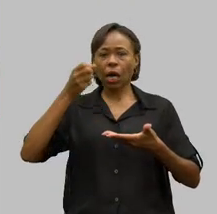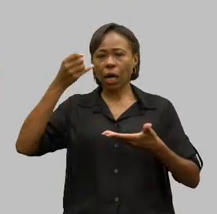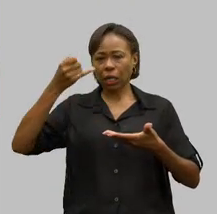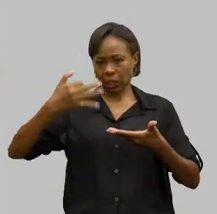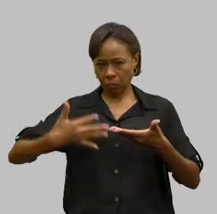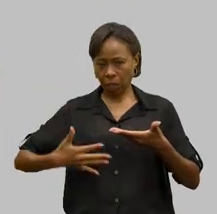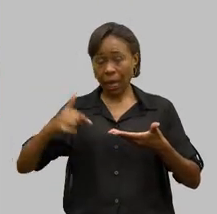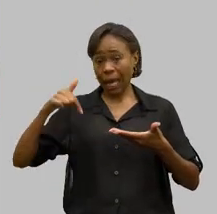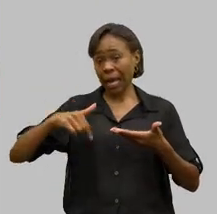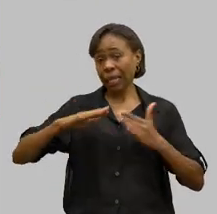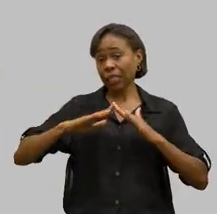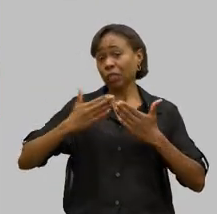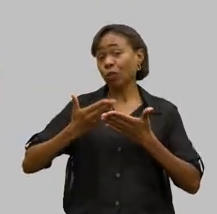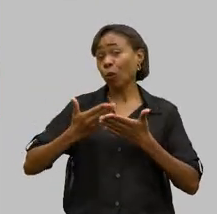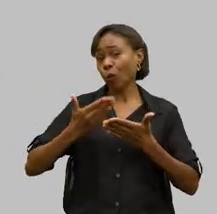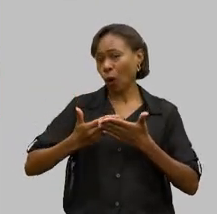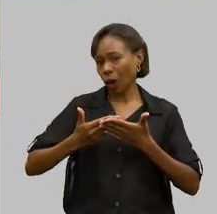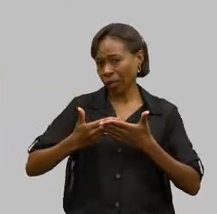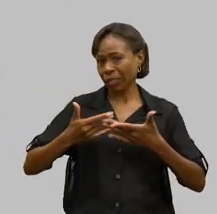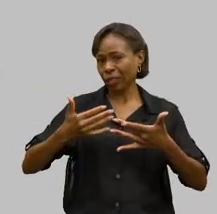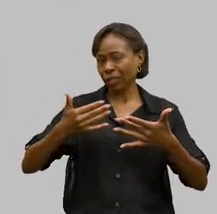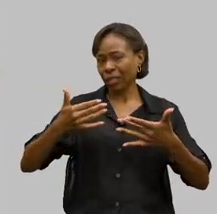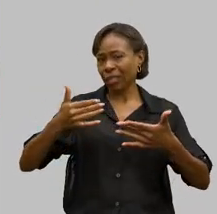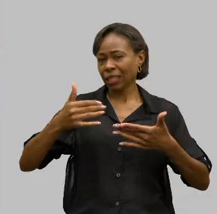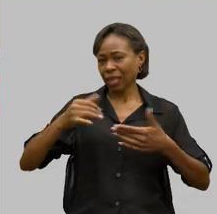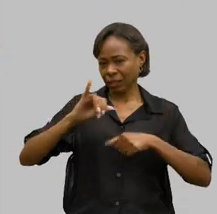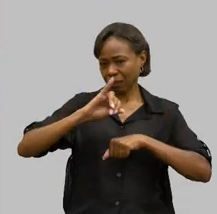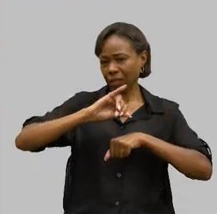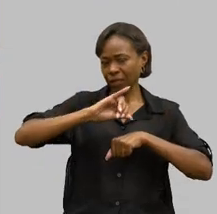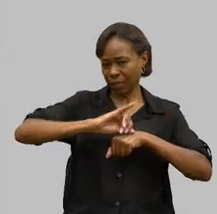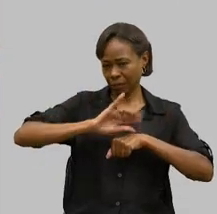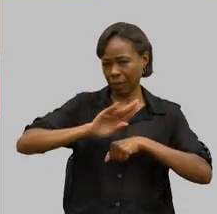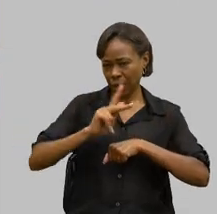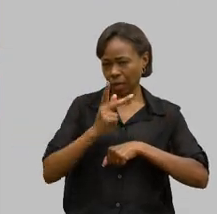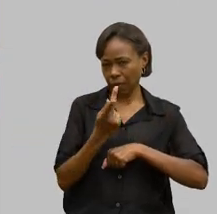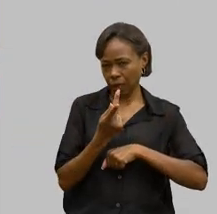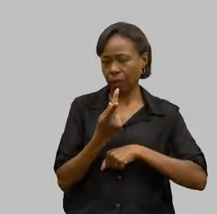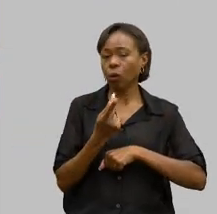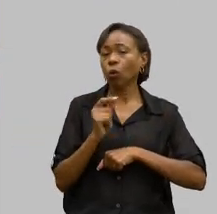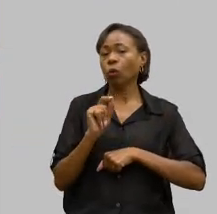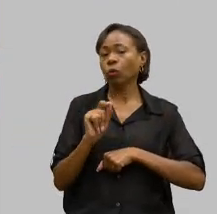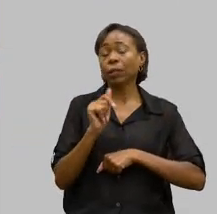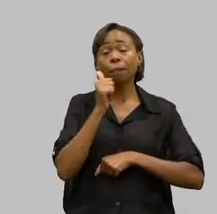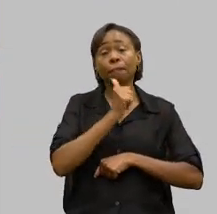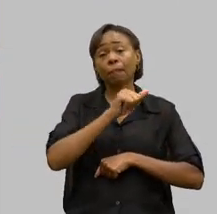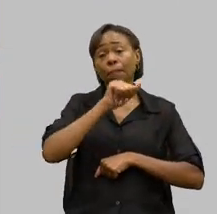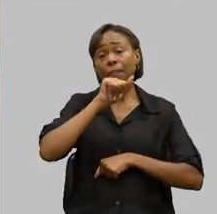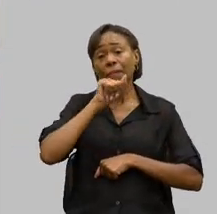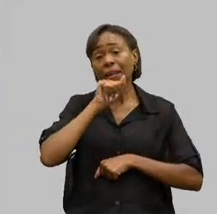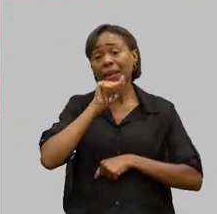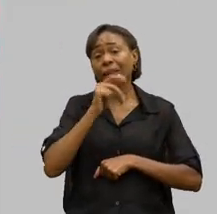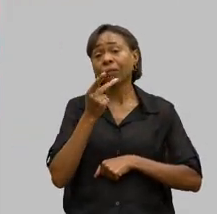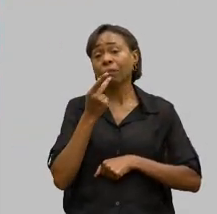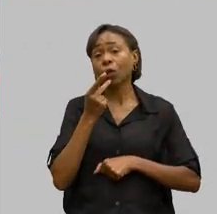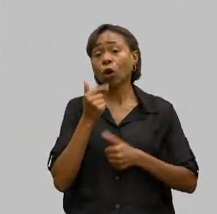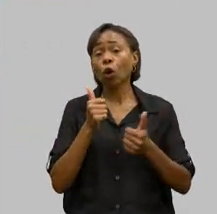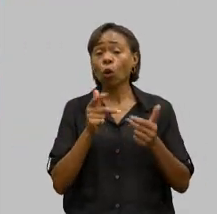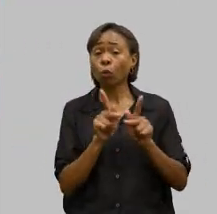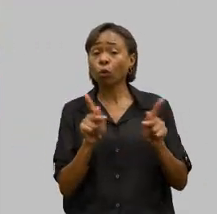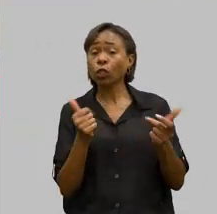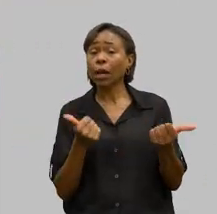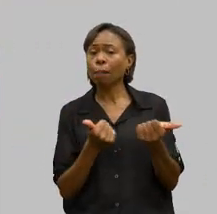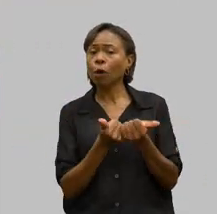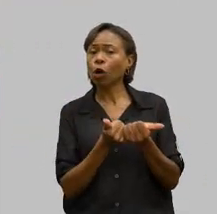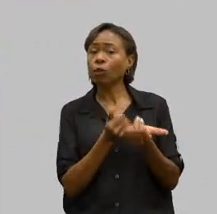Horizonte em que a mãe informa que será retirado professor de apoio. Então, se puder